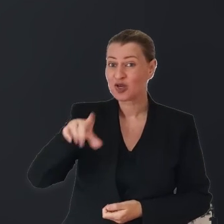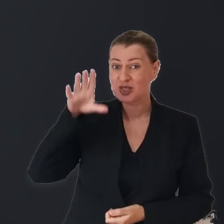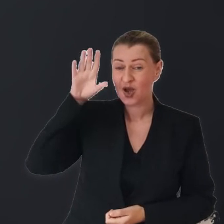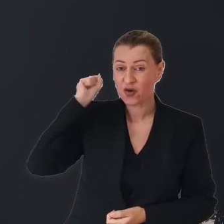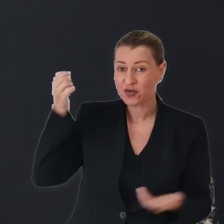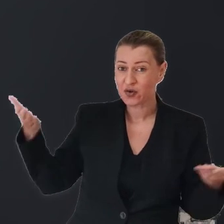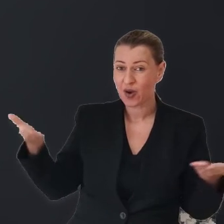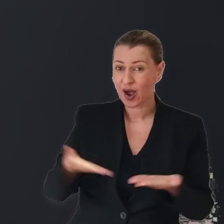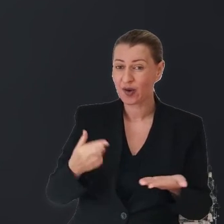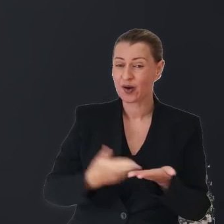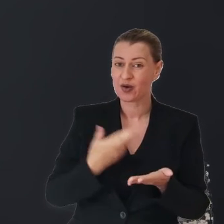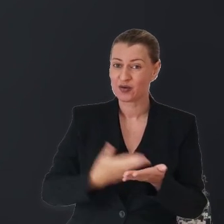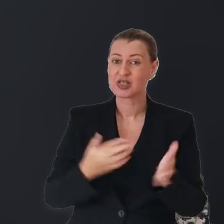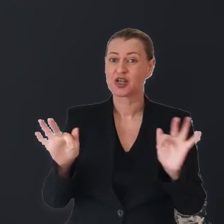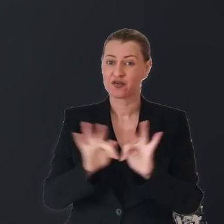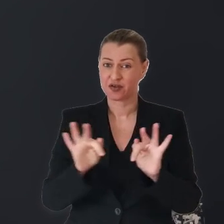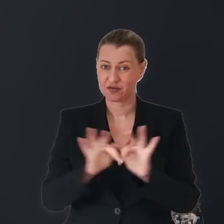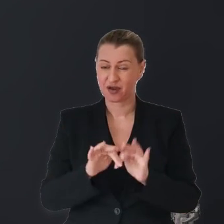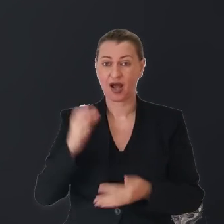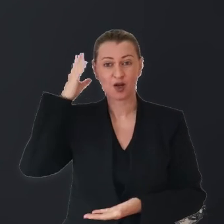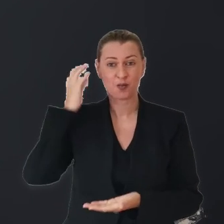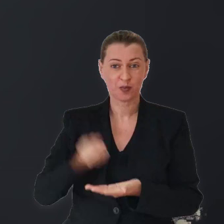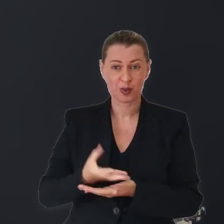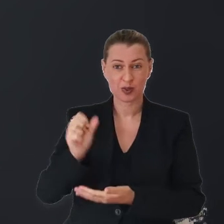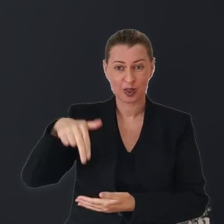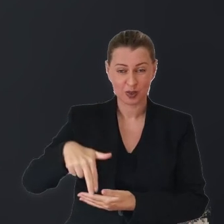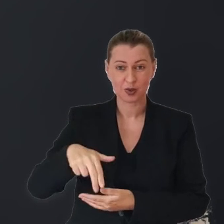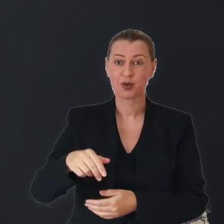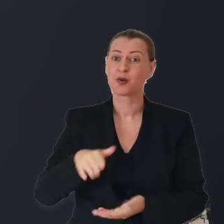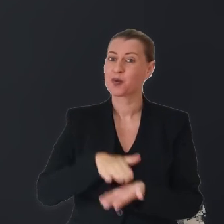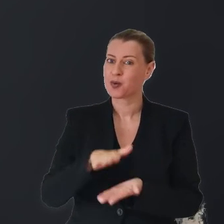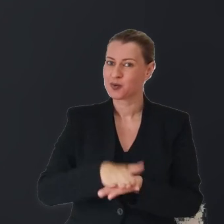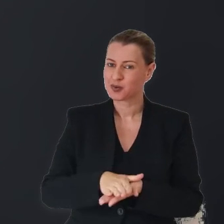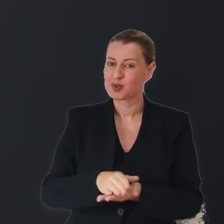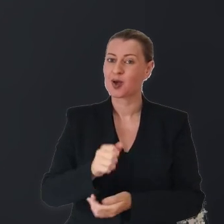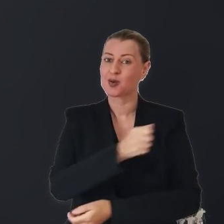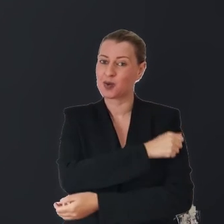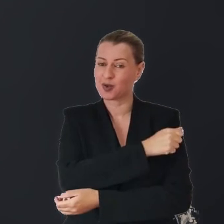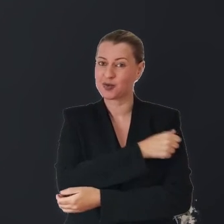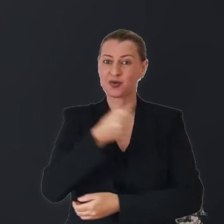Você ouviu Revista Fevale Podcast On, uma produção dos acadêmicos de jornalismo